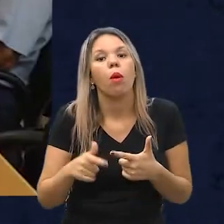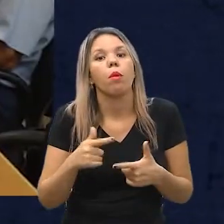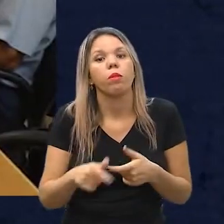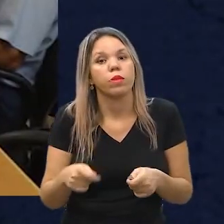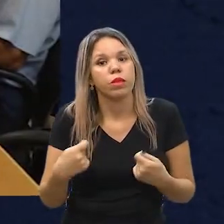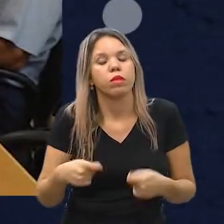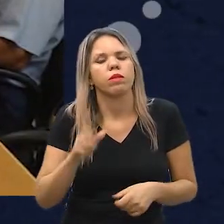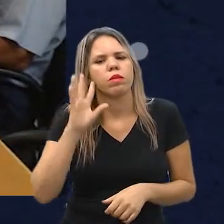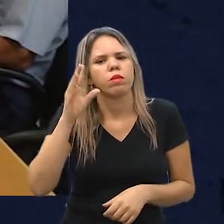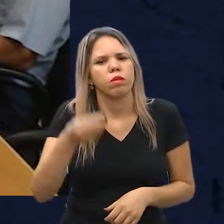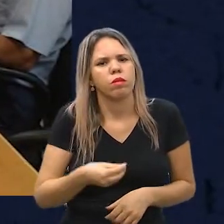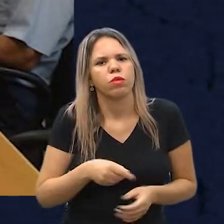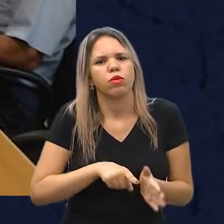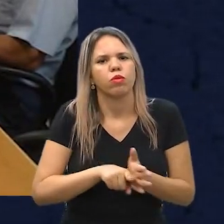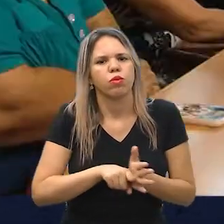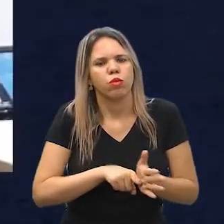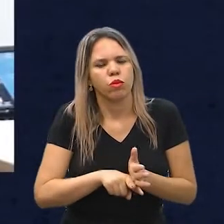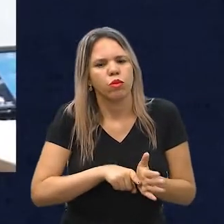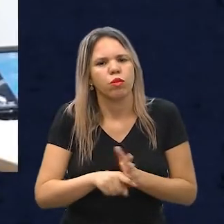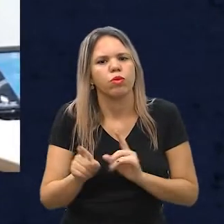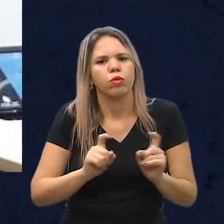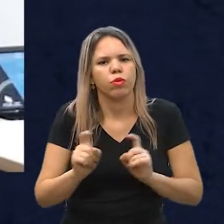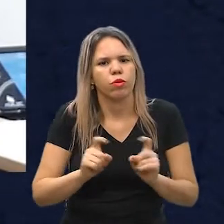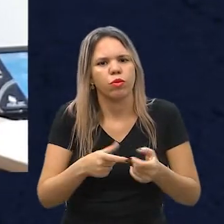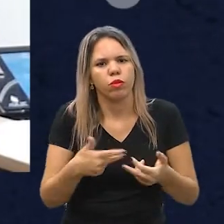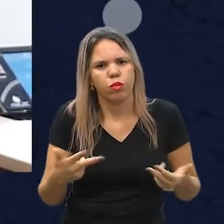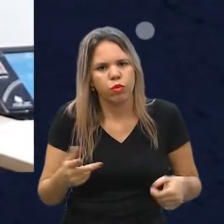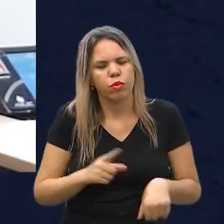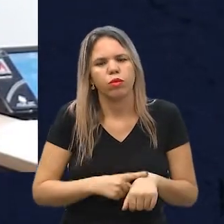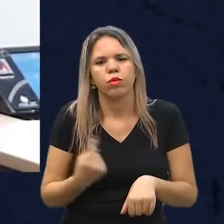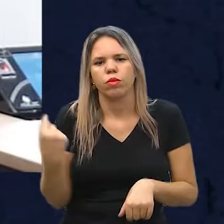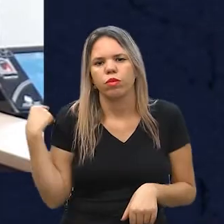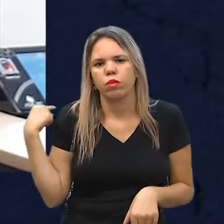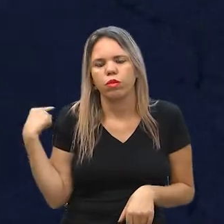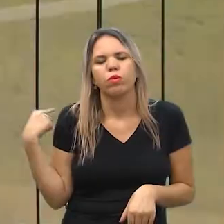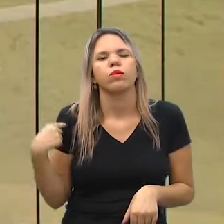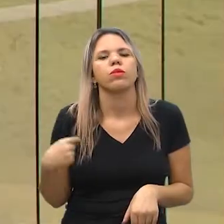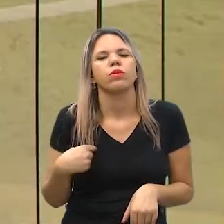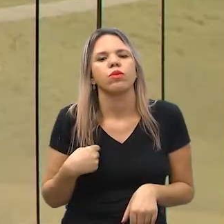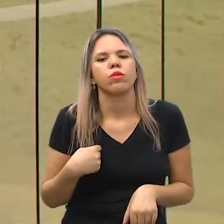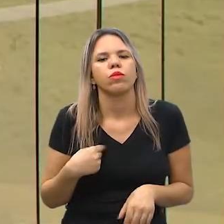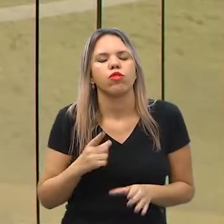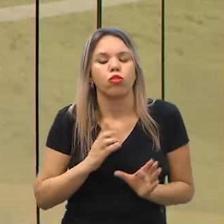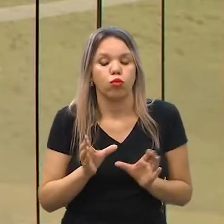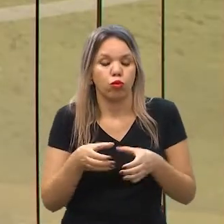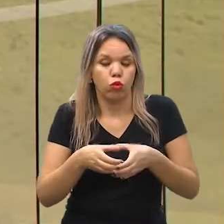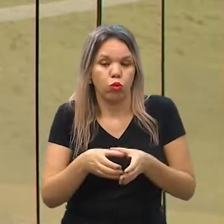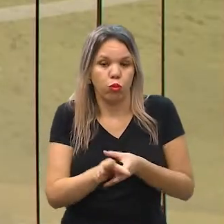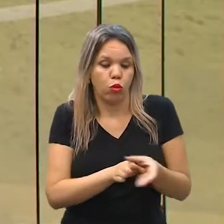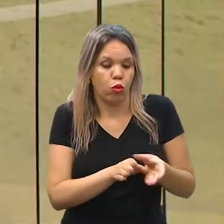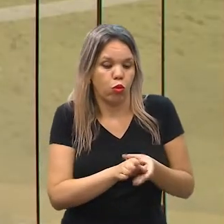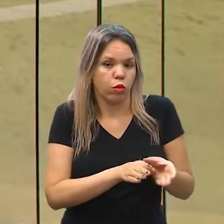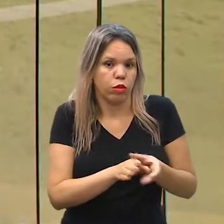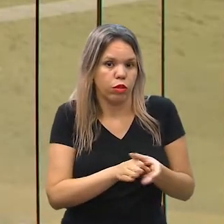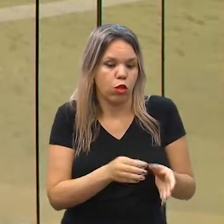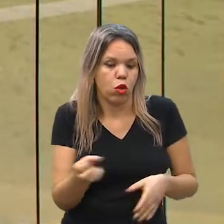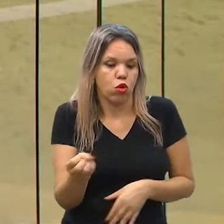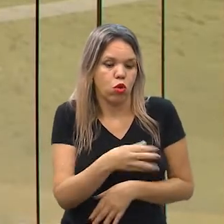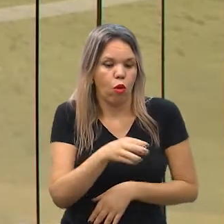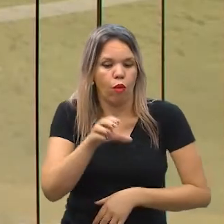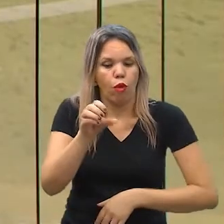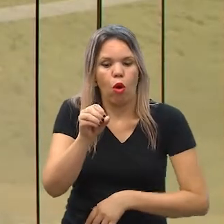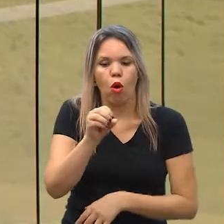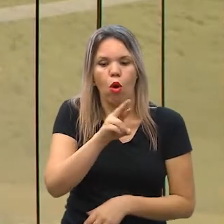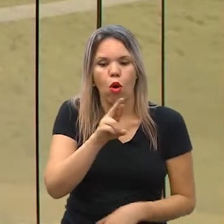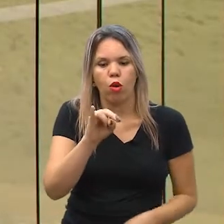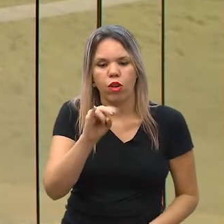real problema. Nós começamos a entender, estudar, reuniões. Neste momento eu formei um conselho chamado Conselho Novo Horizonte.